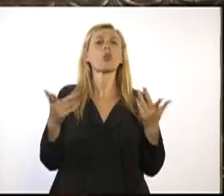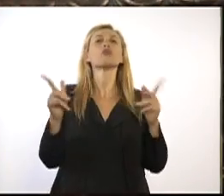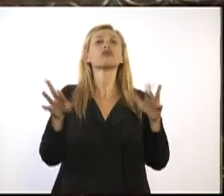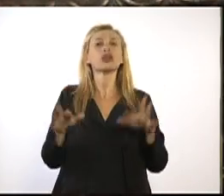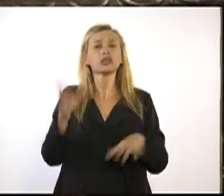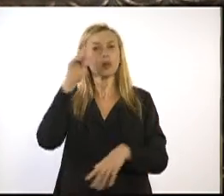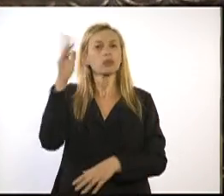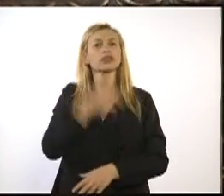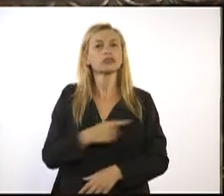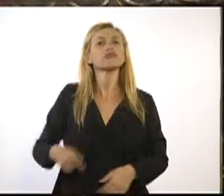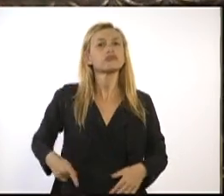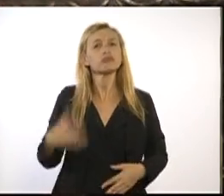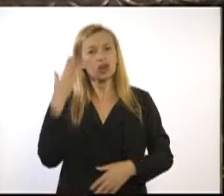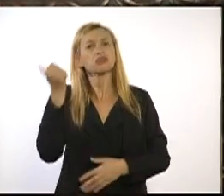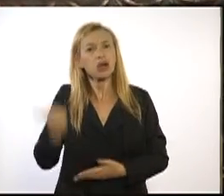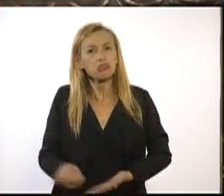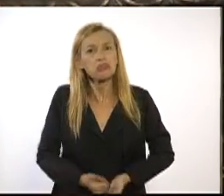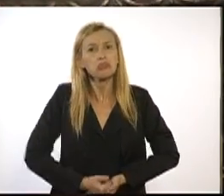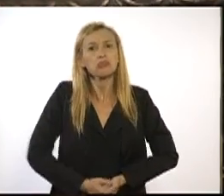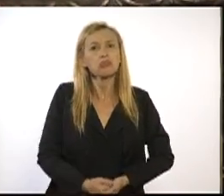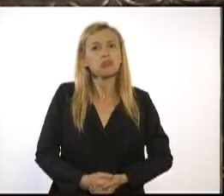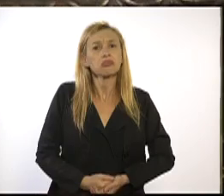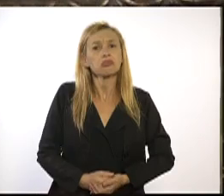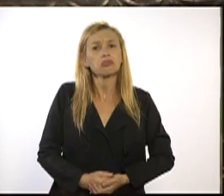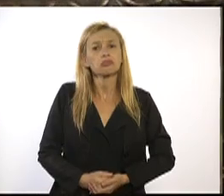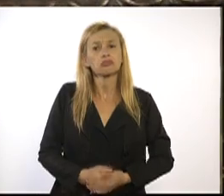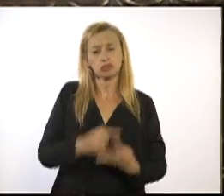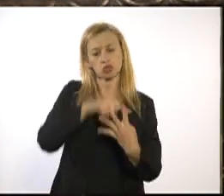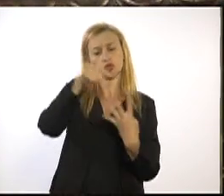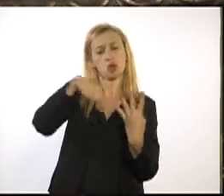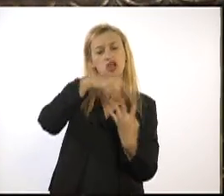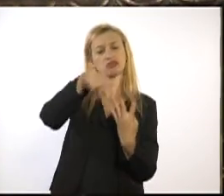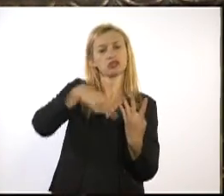presidente? Sabe qual é a diferença entre os 4?